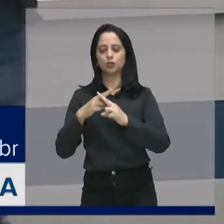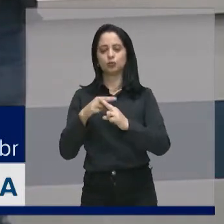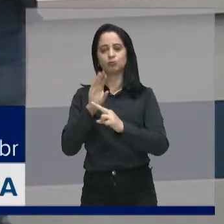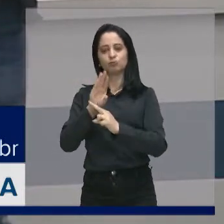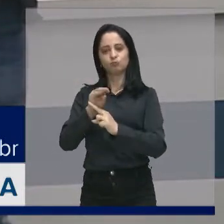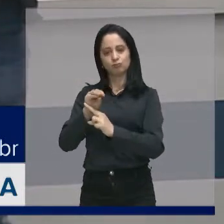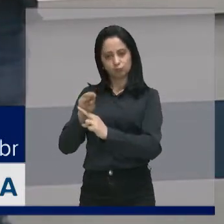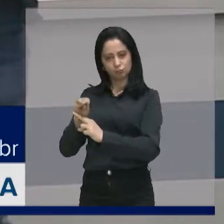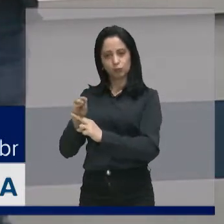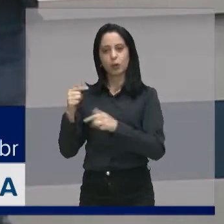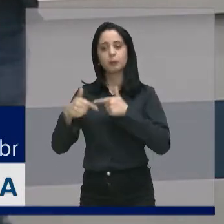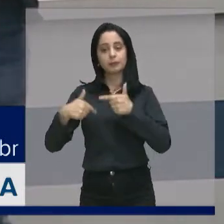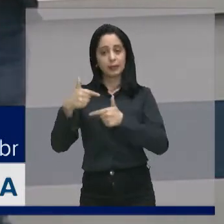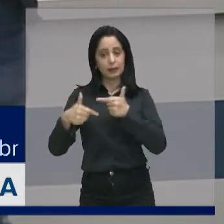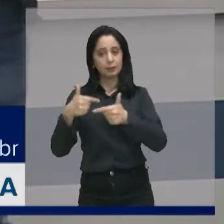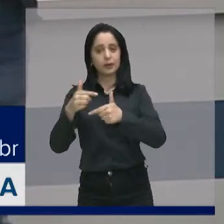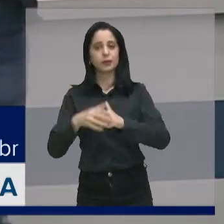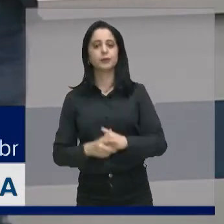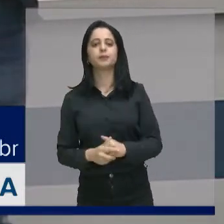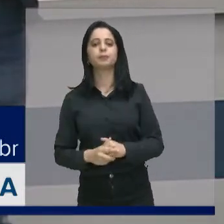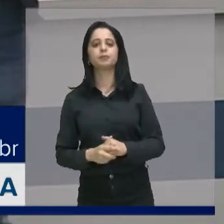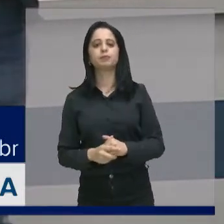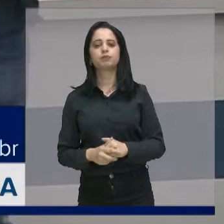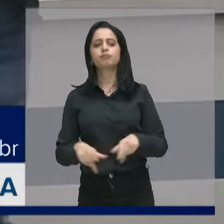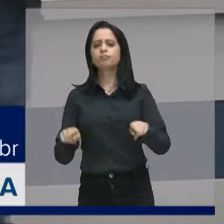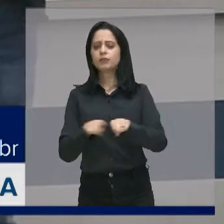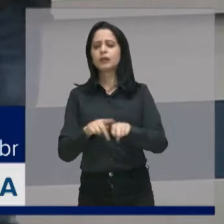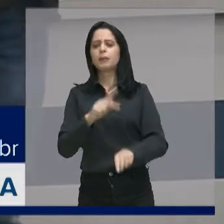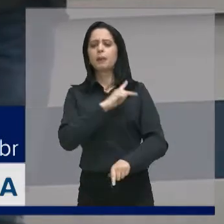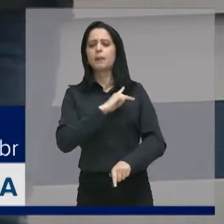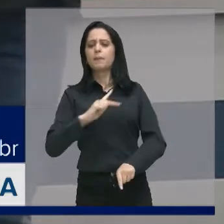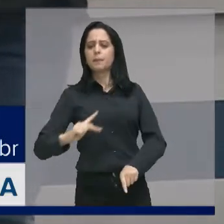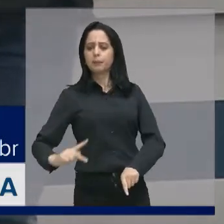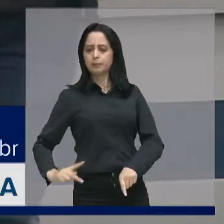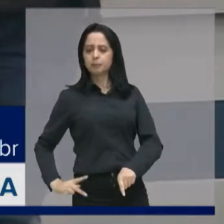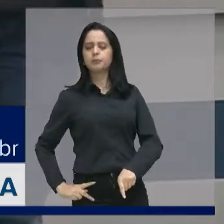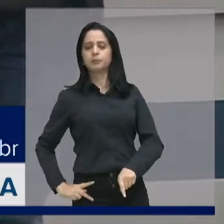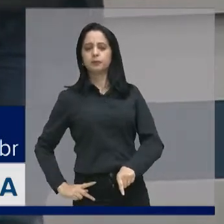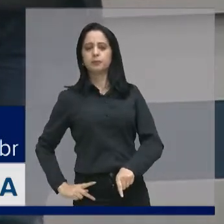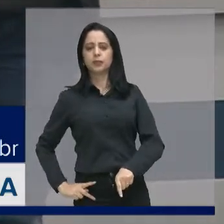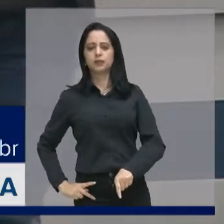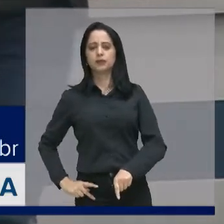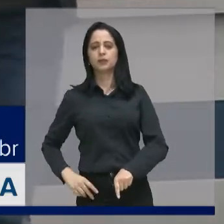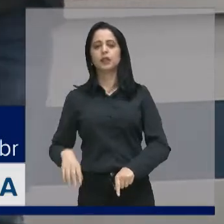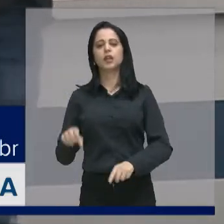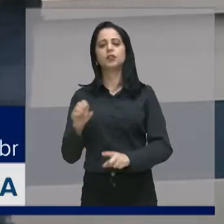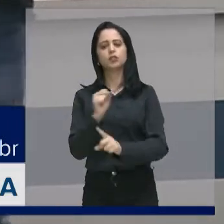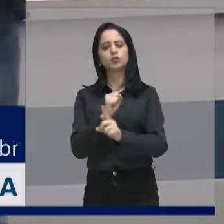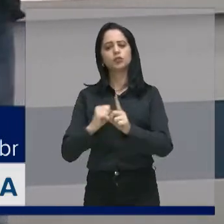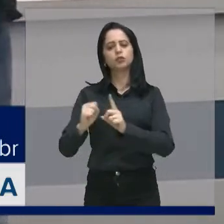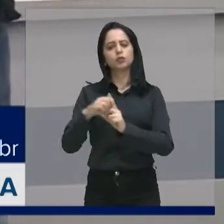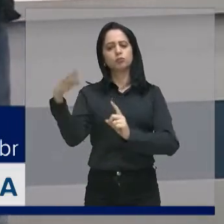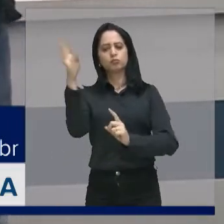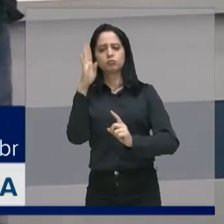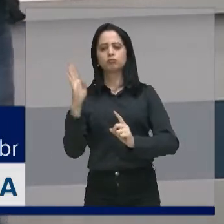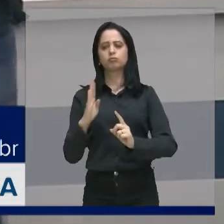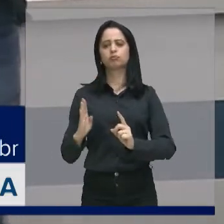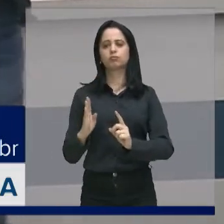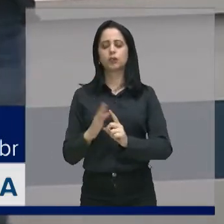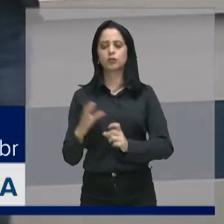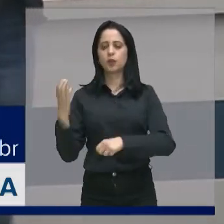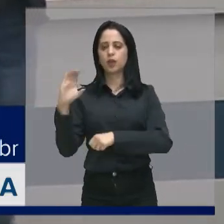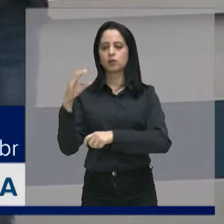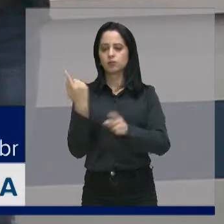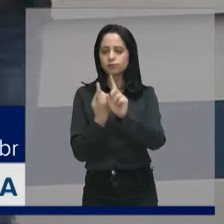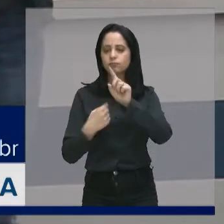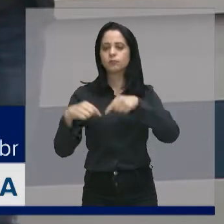da Computação Científica e presidente da Sociedade Brasileira para o Progresso da Ciência e da Agência Espacial